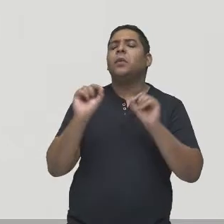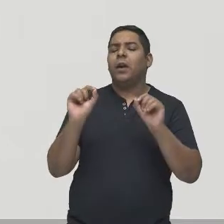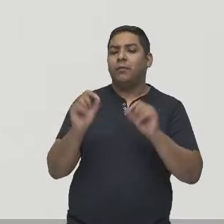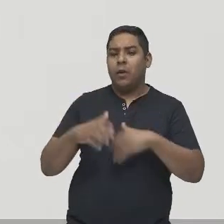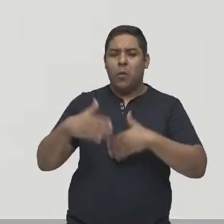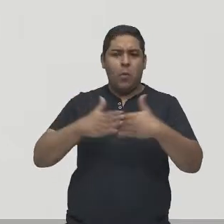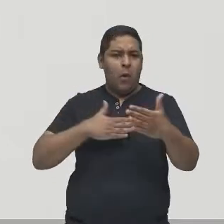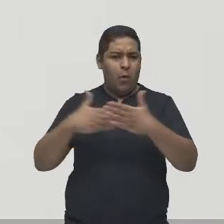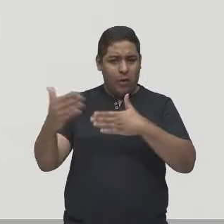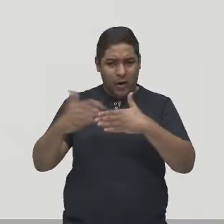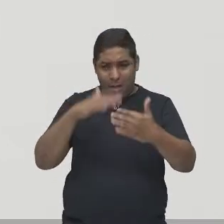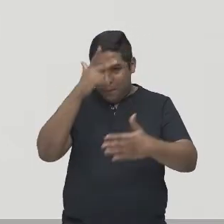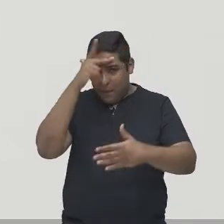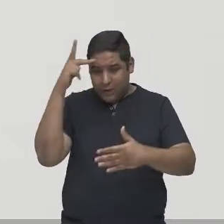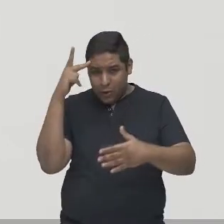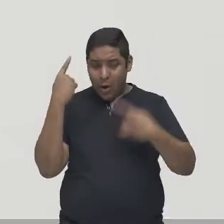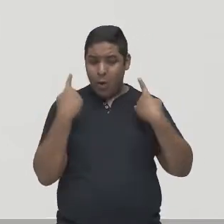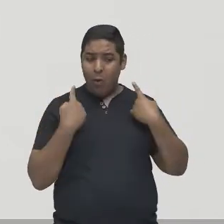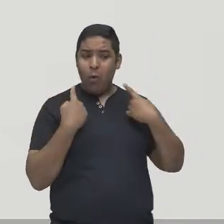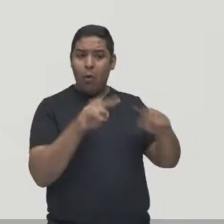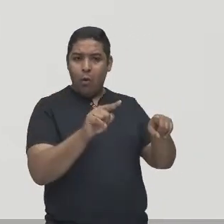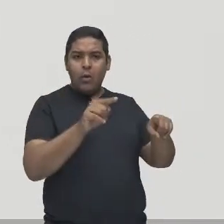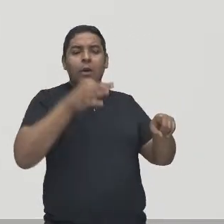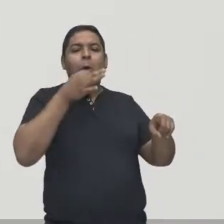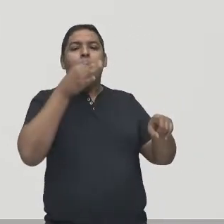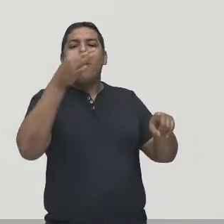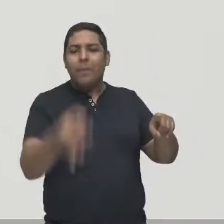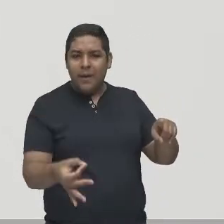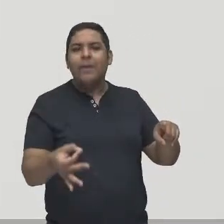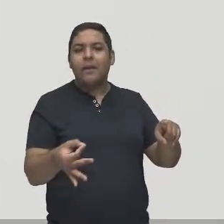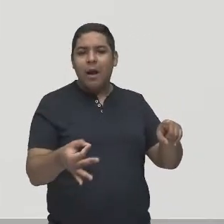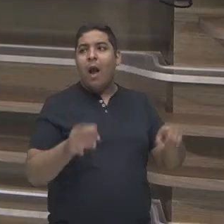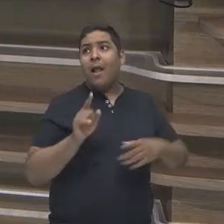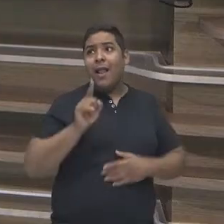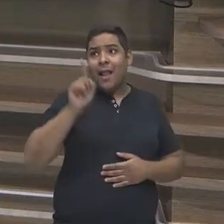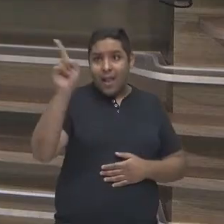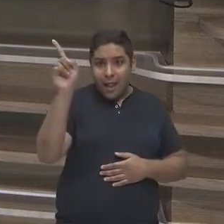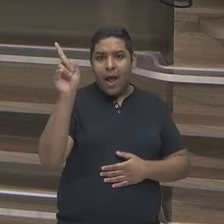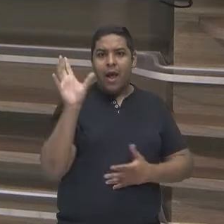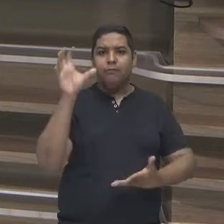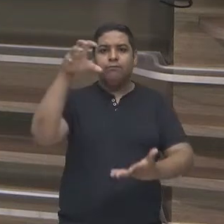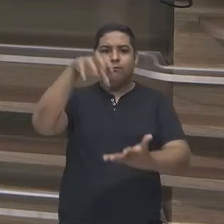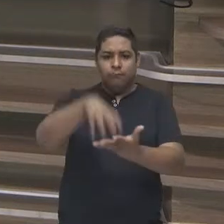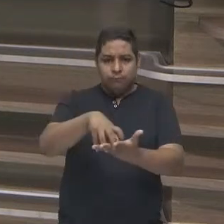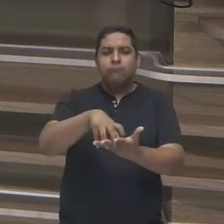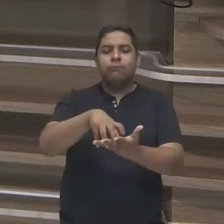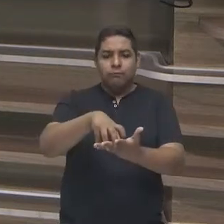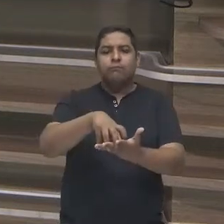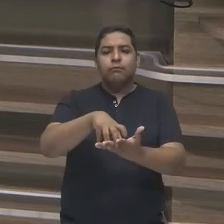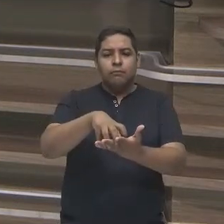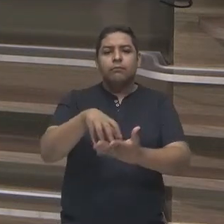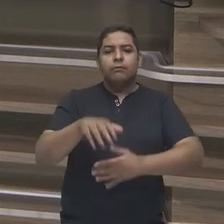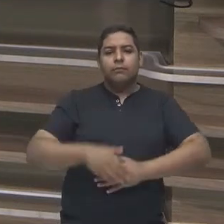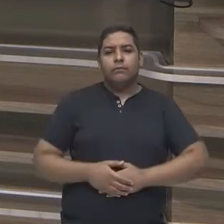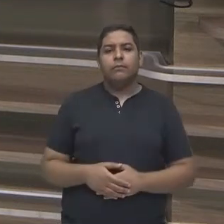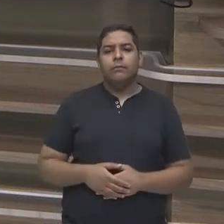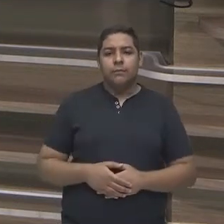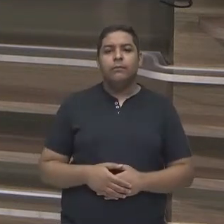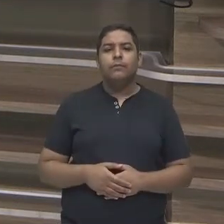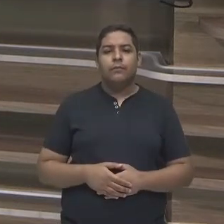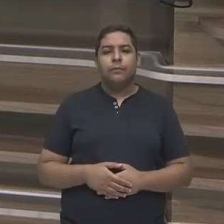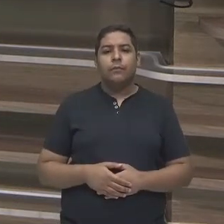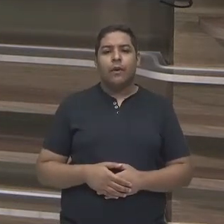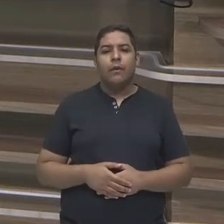pessoa contrária à opinião de quem está ali centralizado nesse regime totalitário, essa pessoa vai